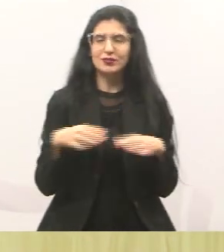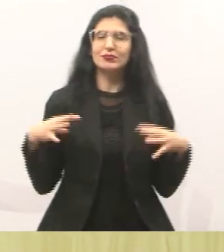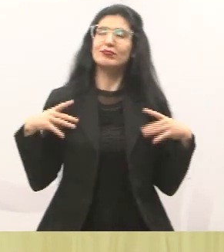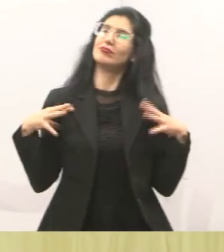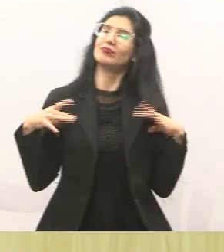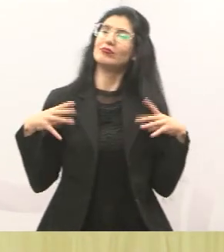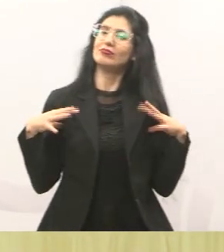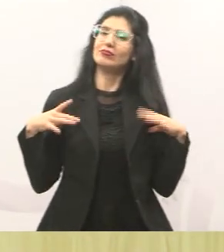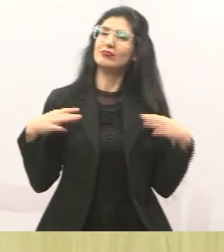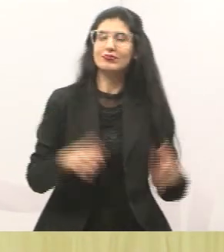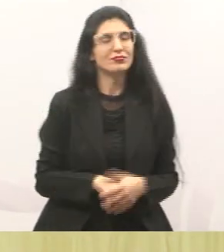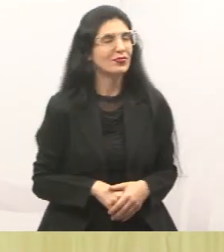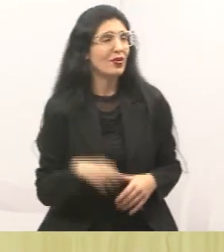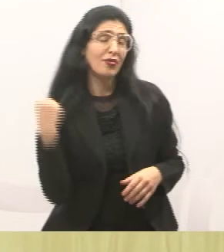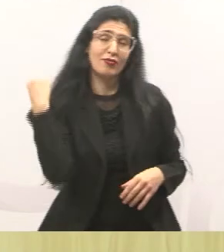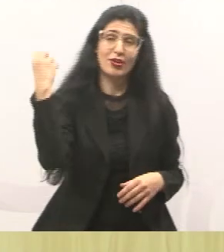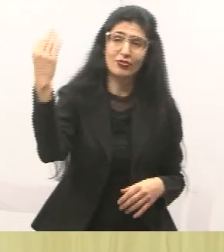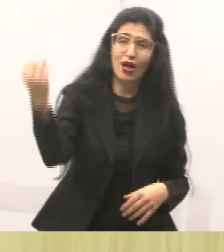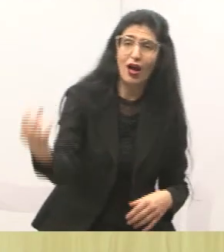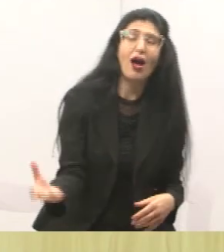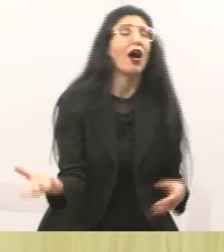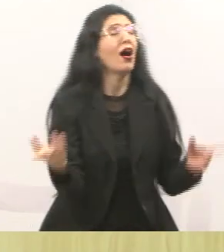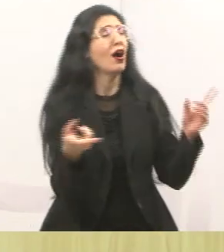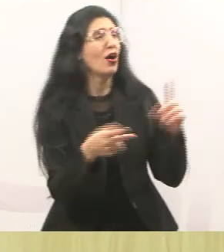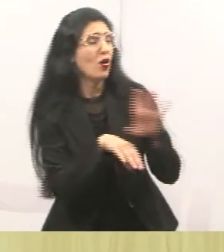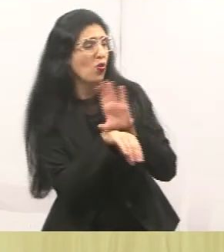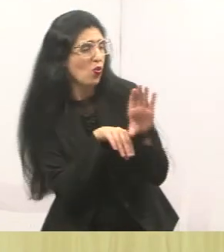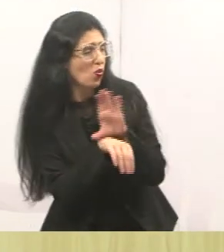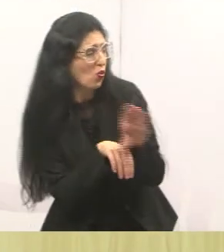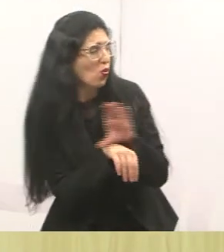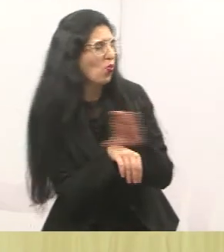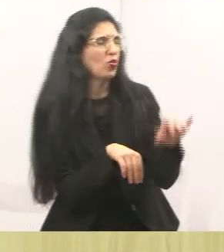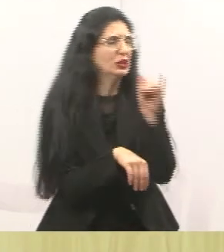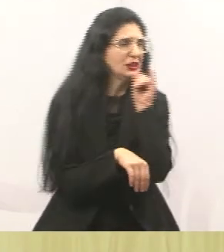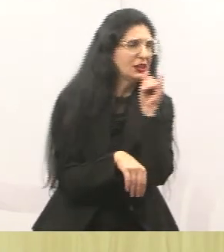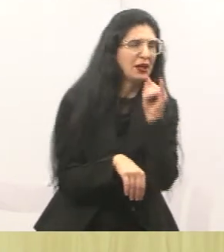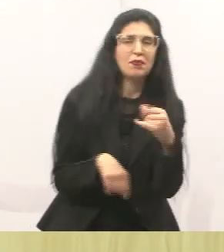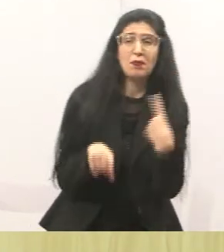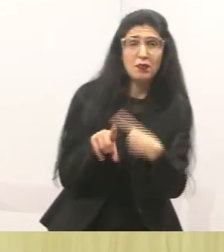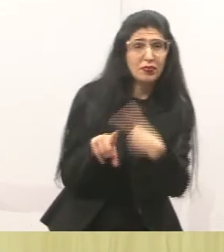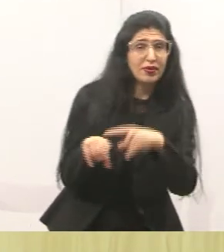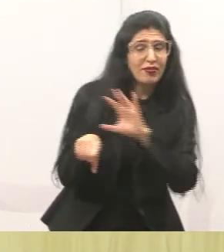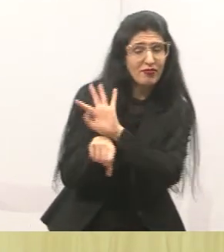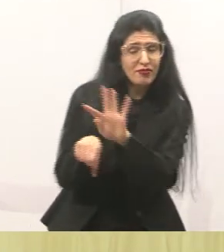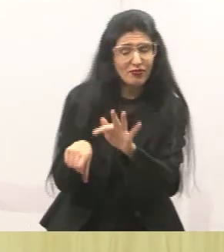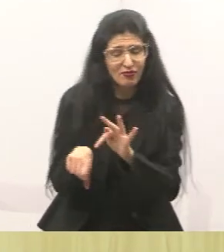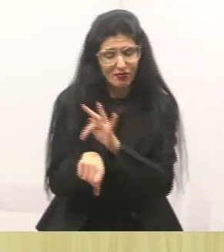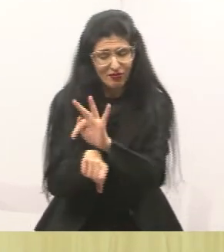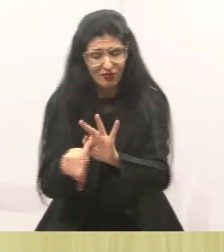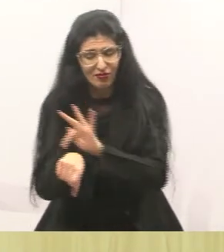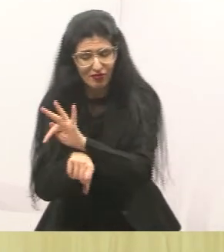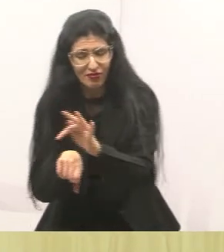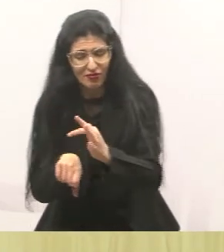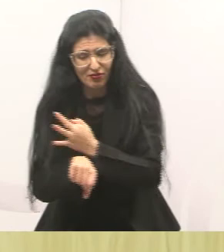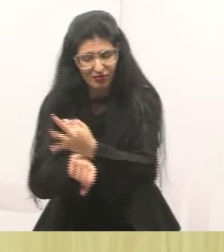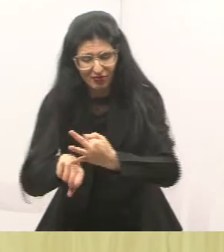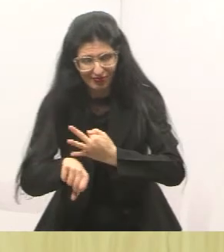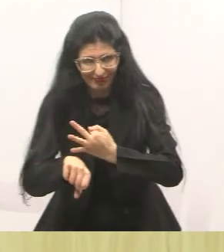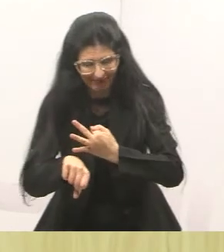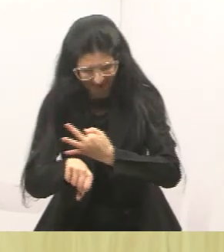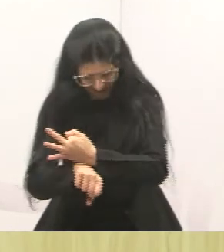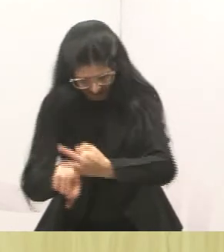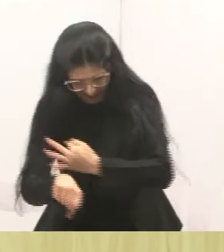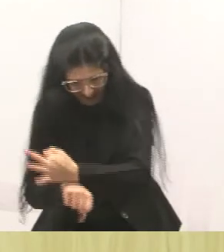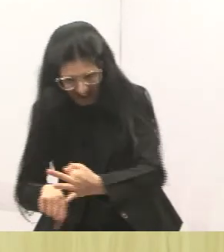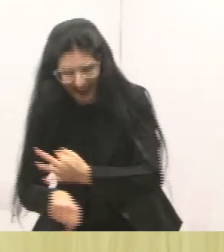Gozar as férias em viagem, fazer um curso, visto que também essa agenda de férias deve ser em concordância com a chefia?